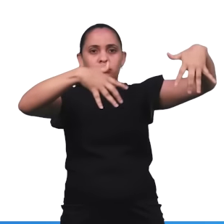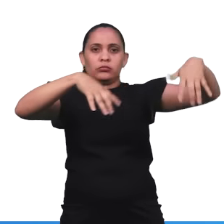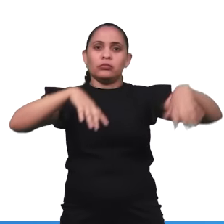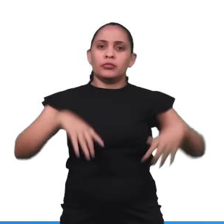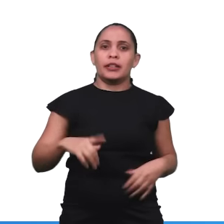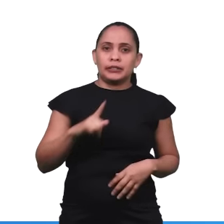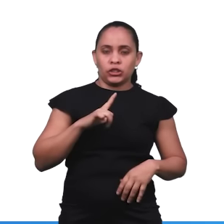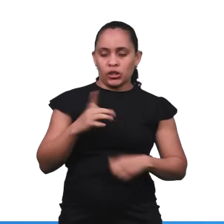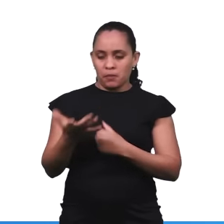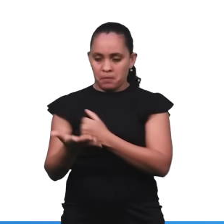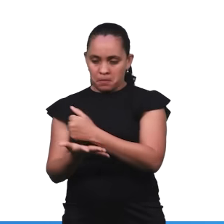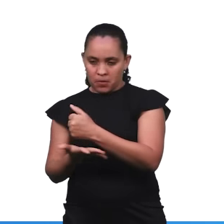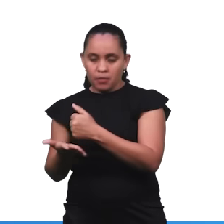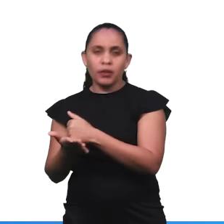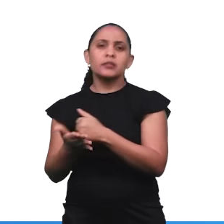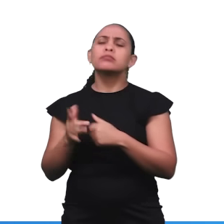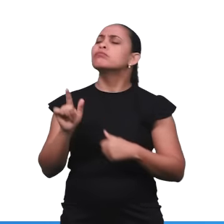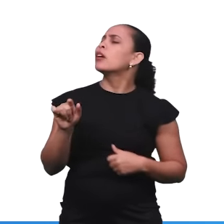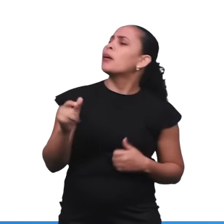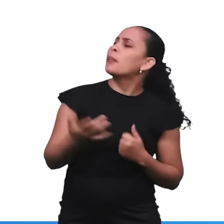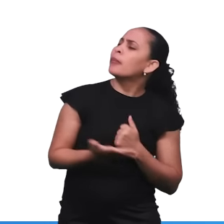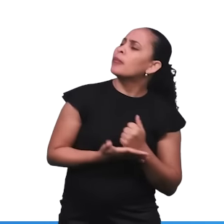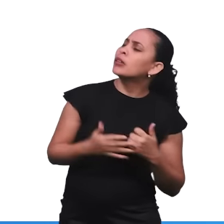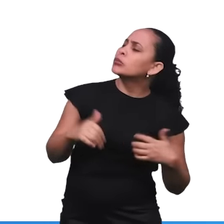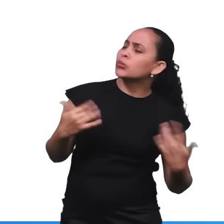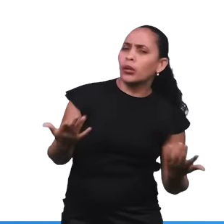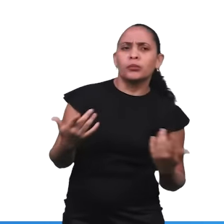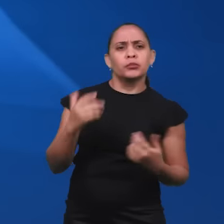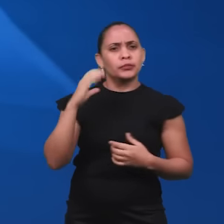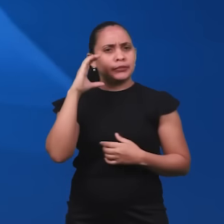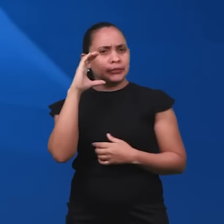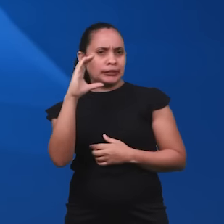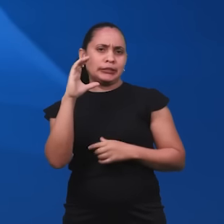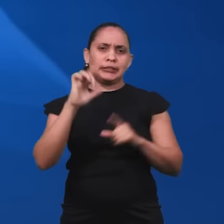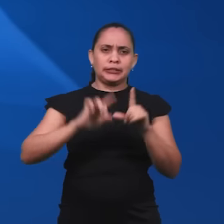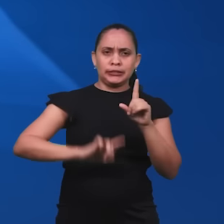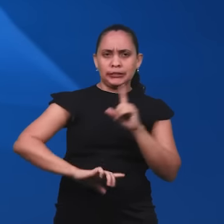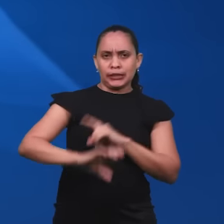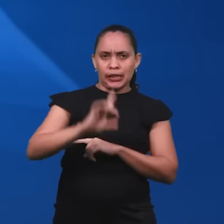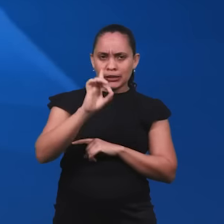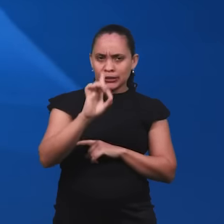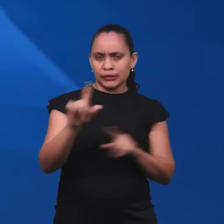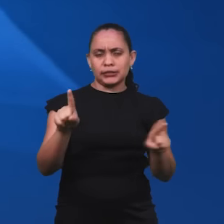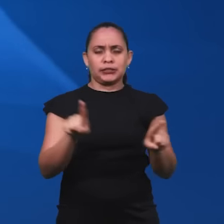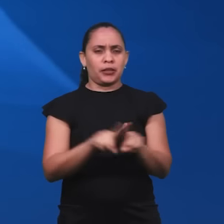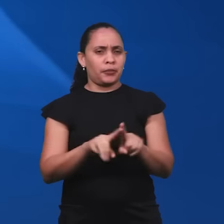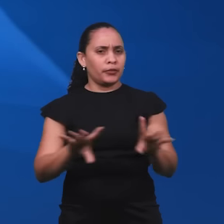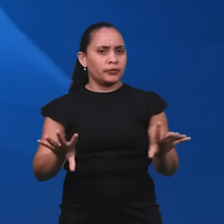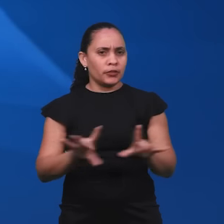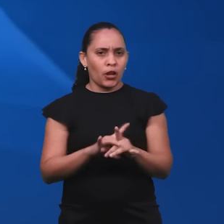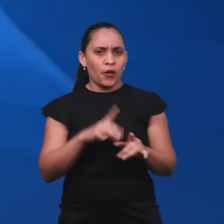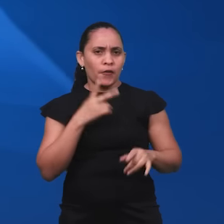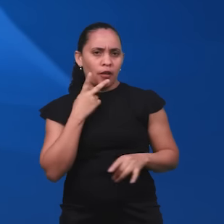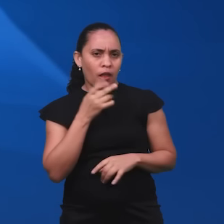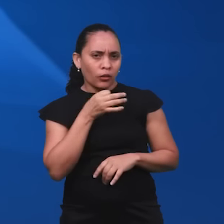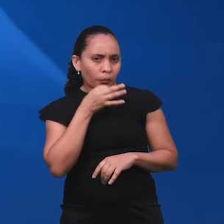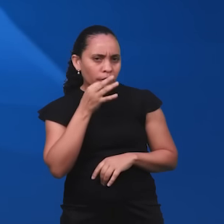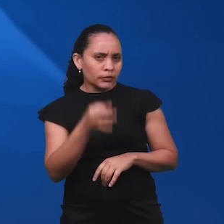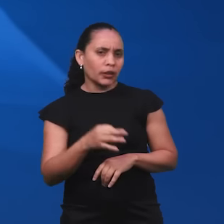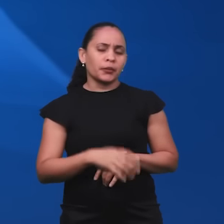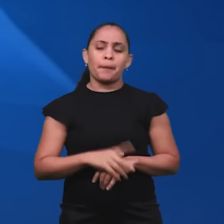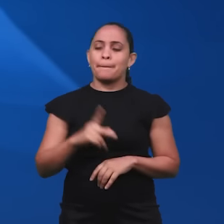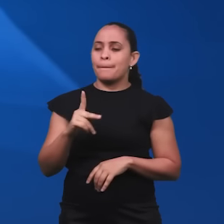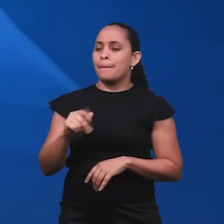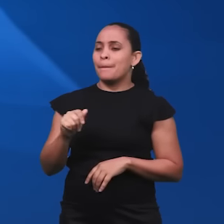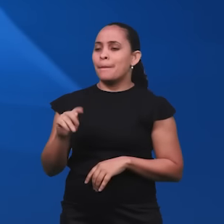Que base é esta? Então a letra C e a letra D vão ser comentados agora pelo Patrick Teixeira, nosso querido